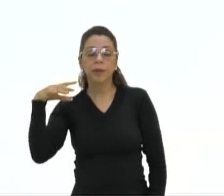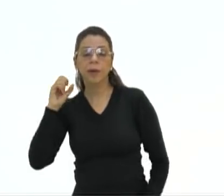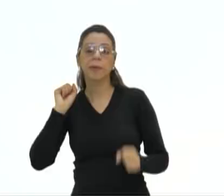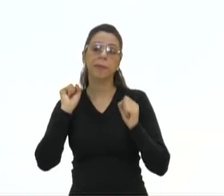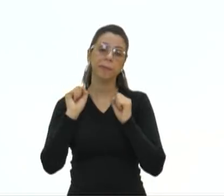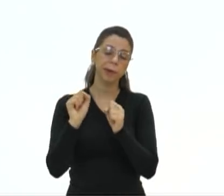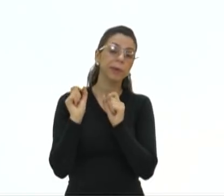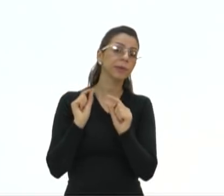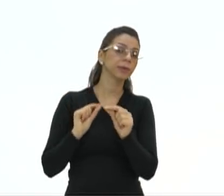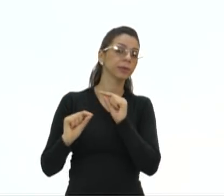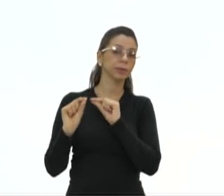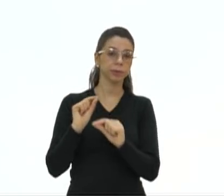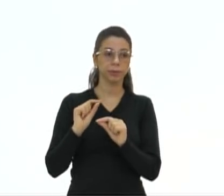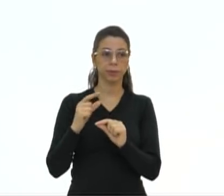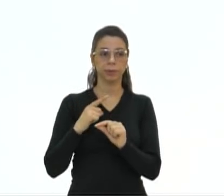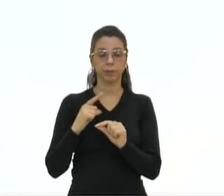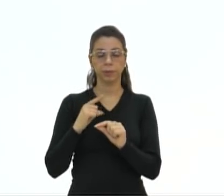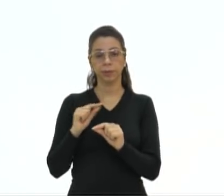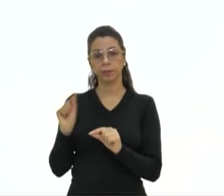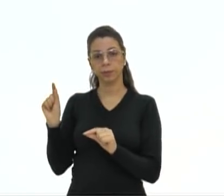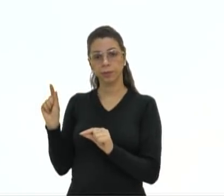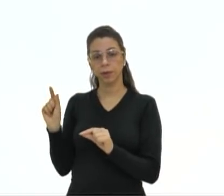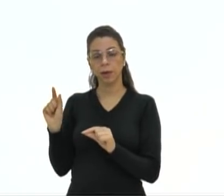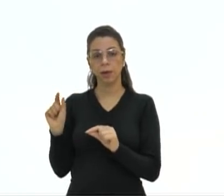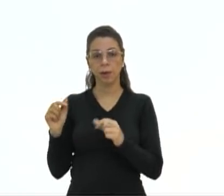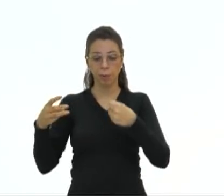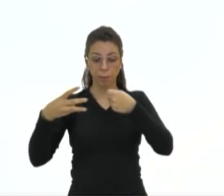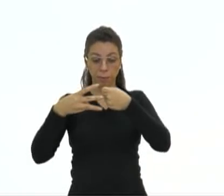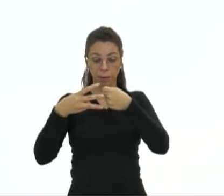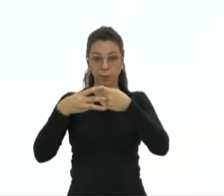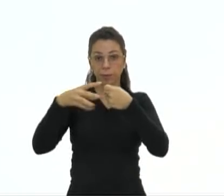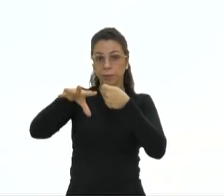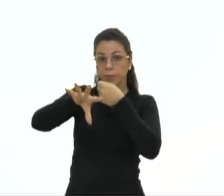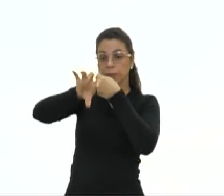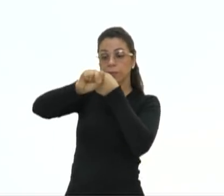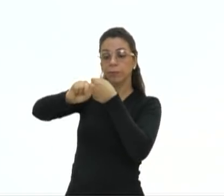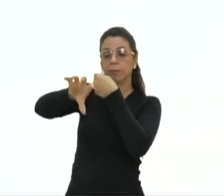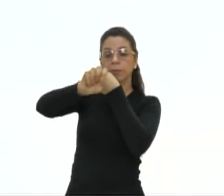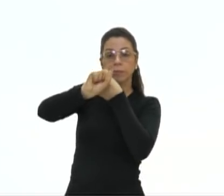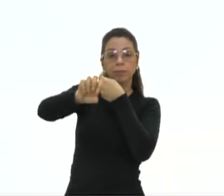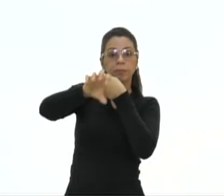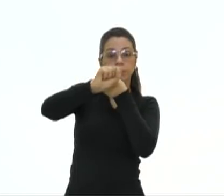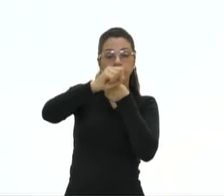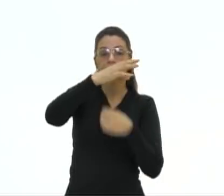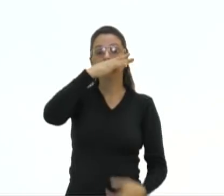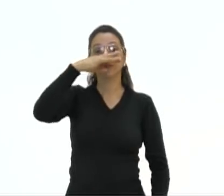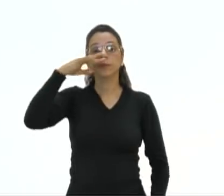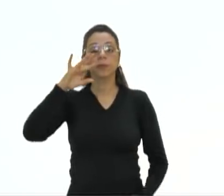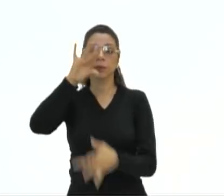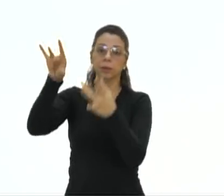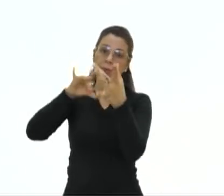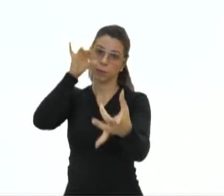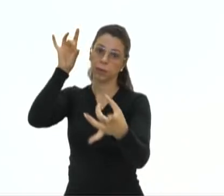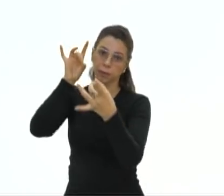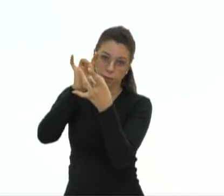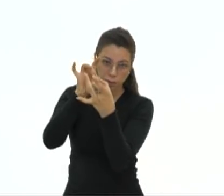possível graças a um epitélio olfatório, constituído por células